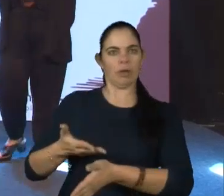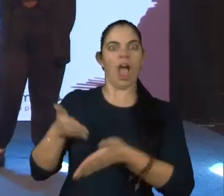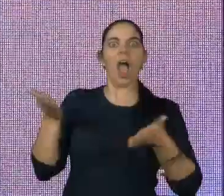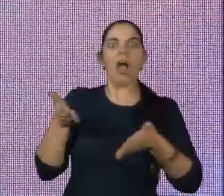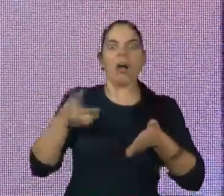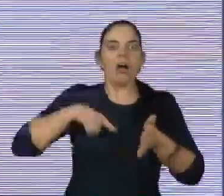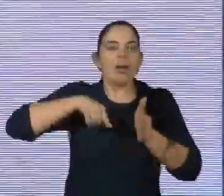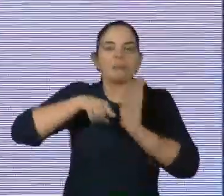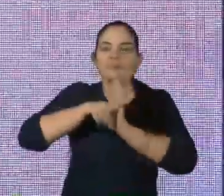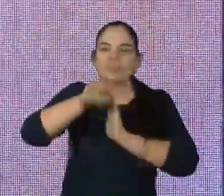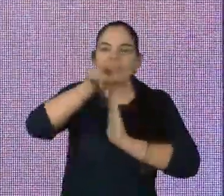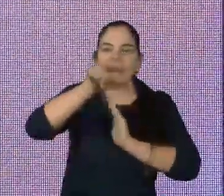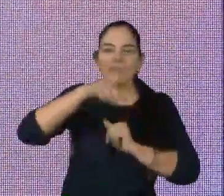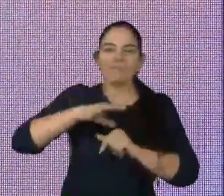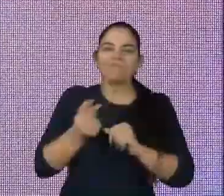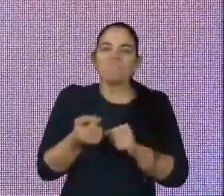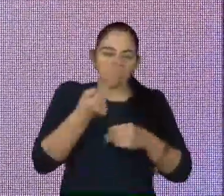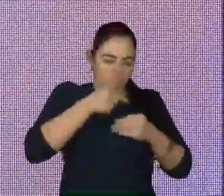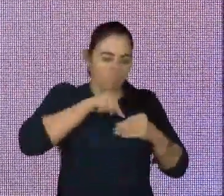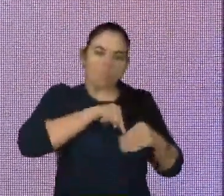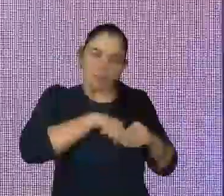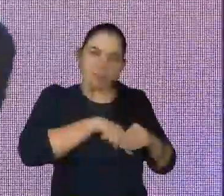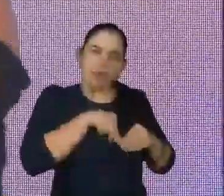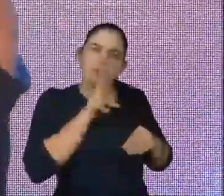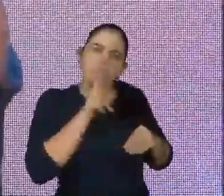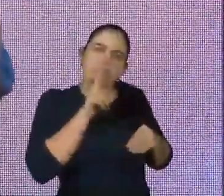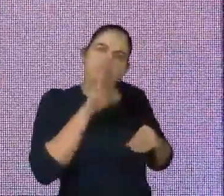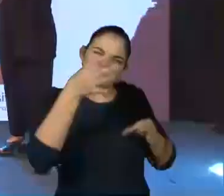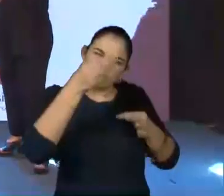gostaria que aí, dentro de vocês, vocês respondessem sinceramente.